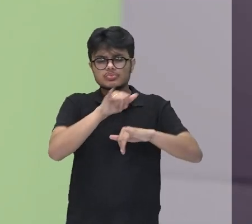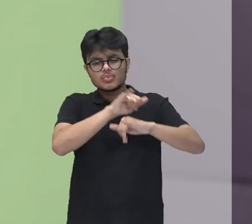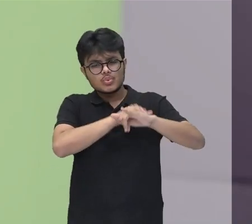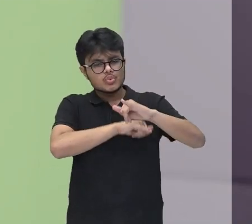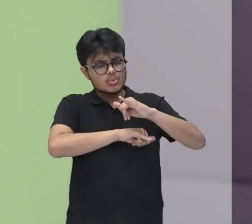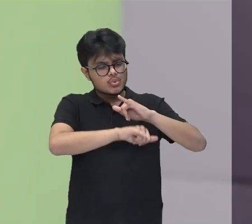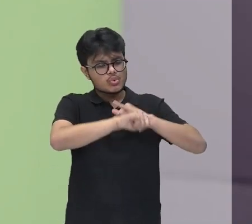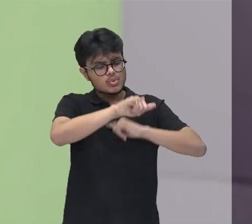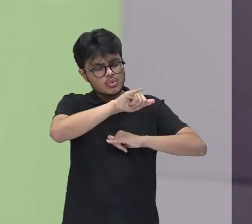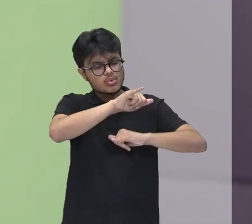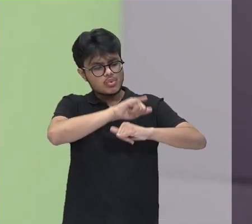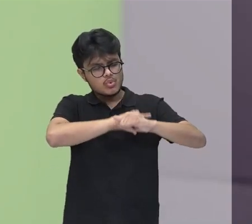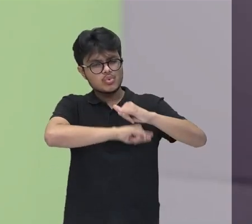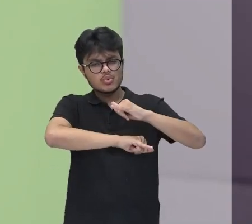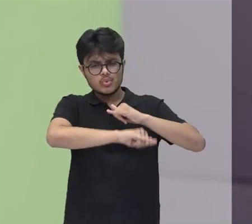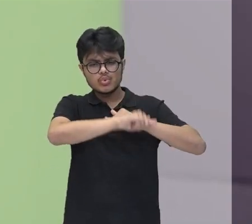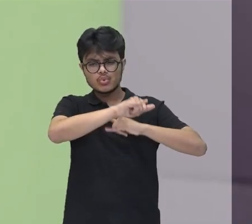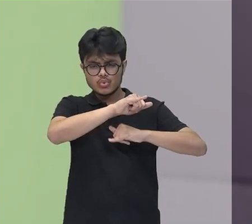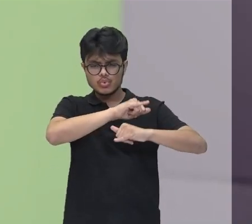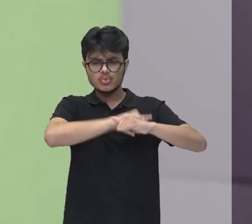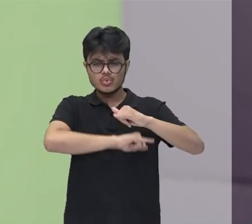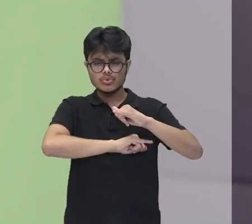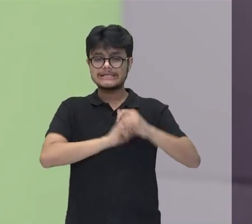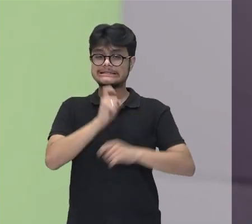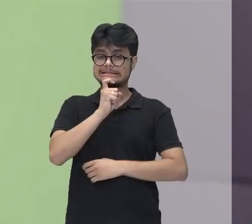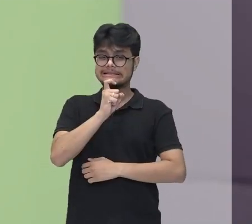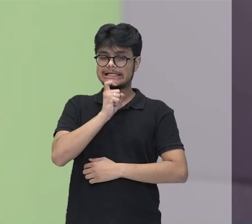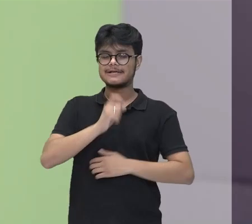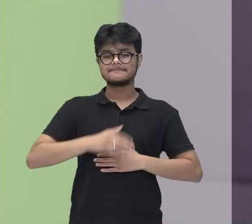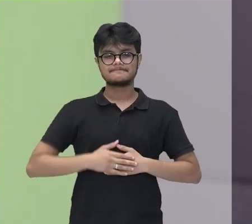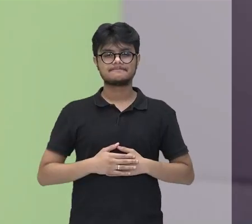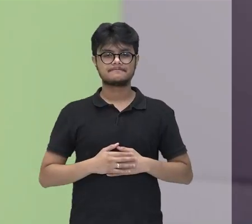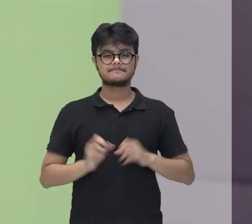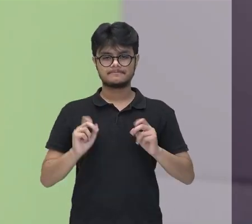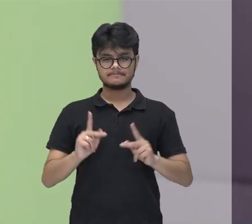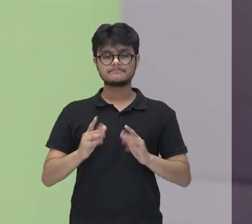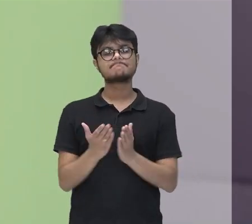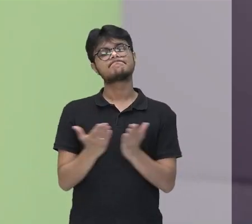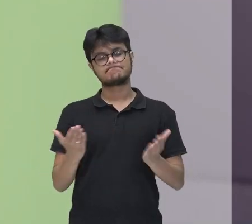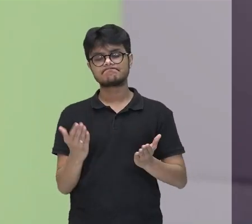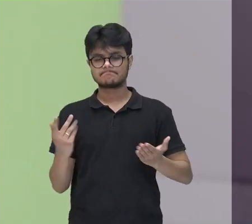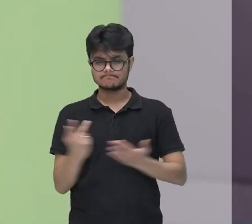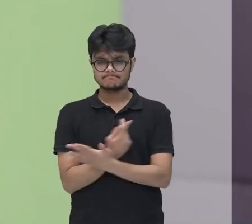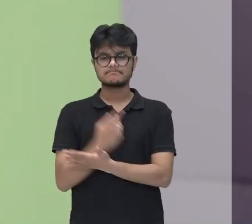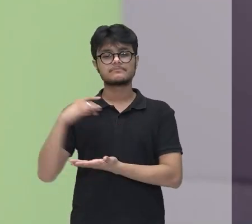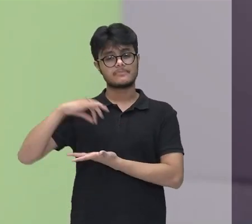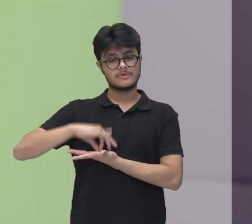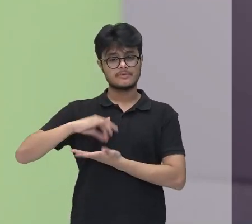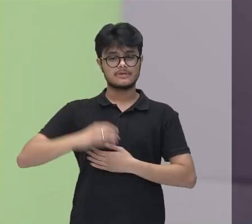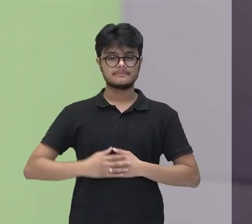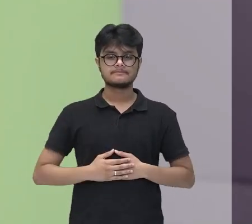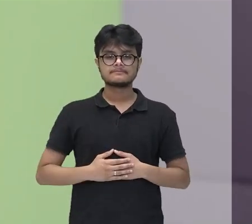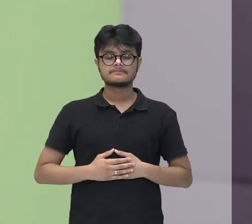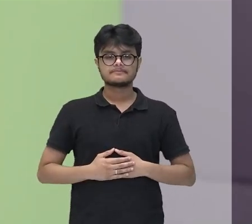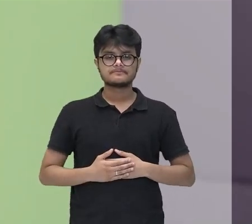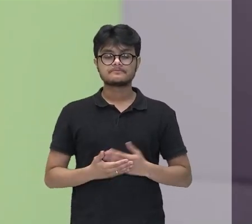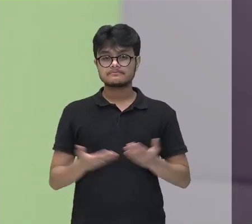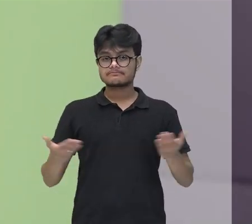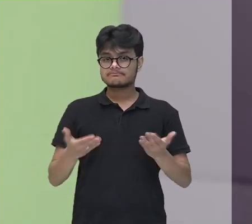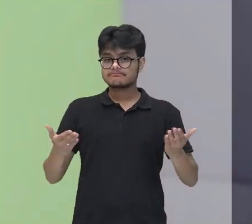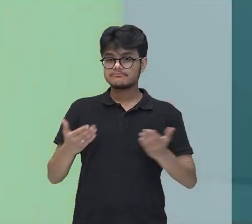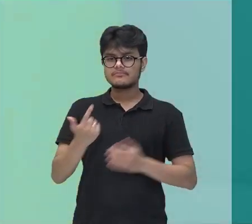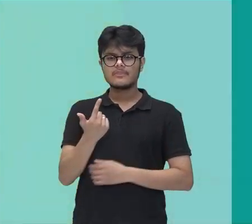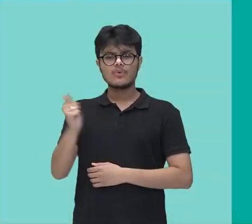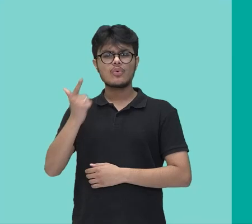em estágio de agitação elas estão, tá bom? Então, acontece esse equilíbrio térmico. Vamos ver aí em um